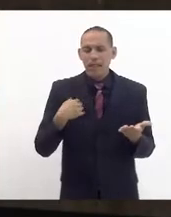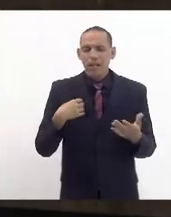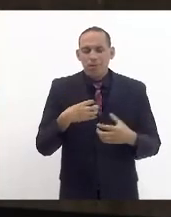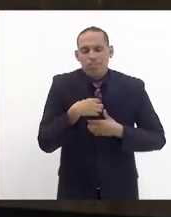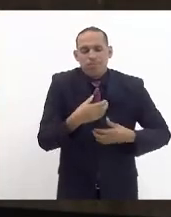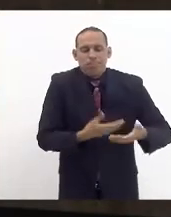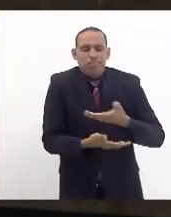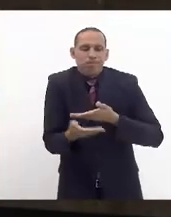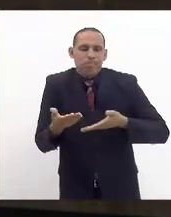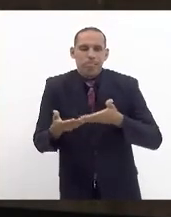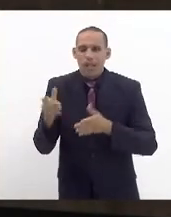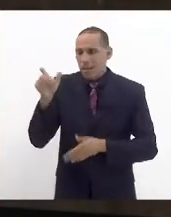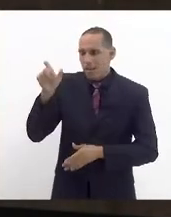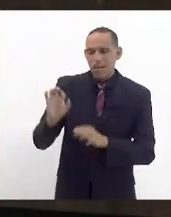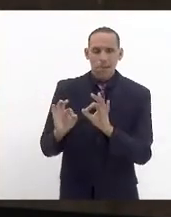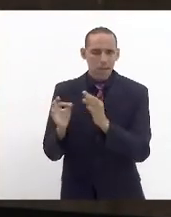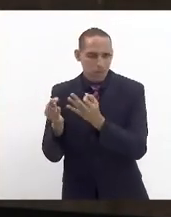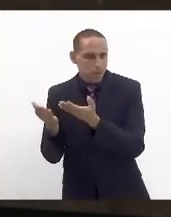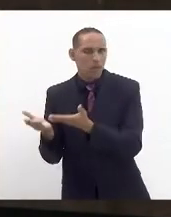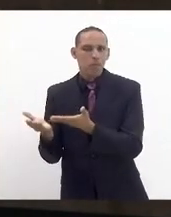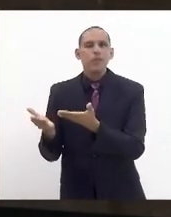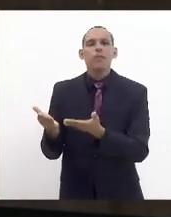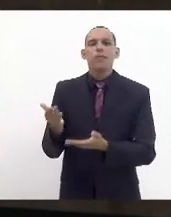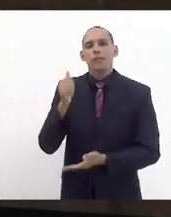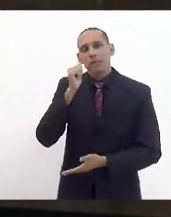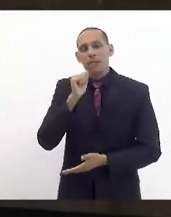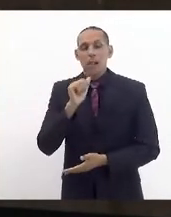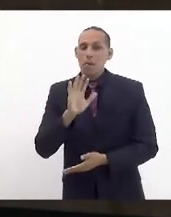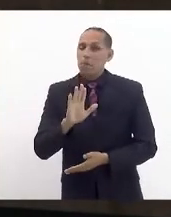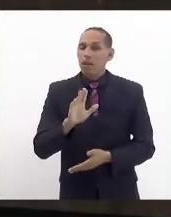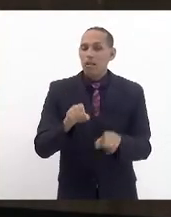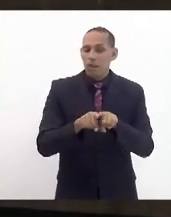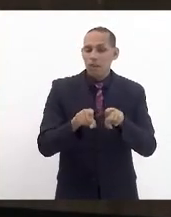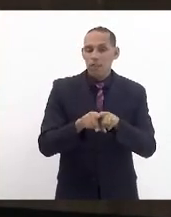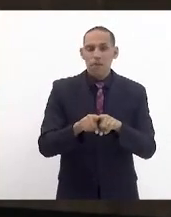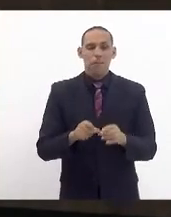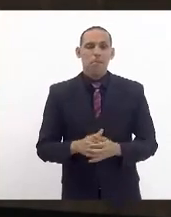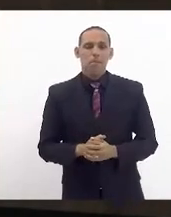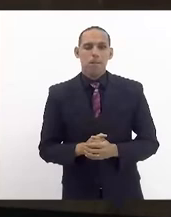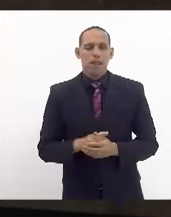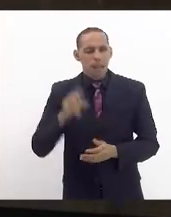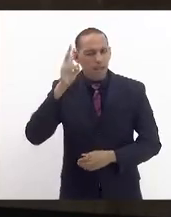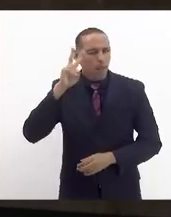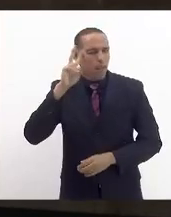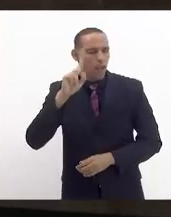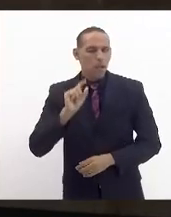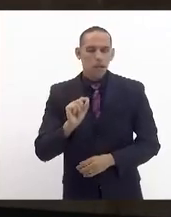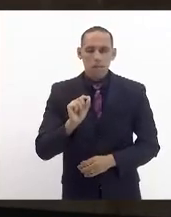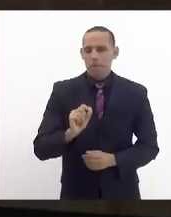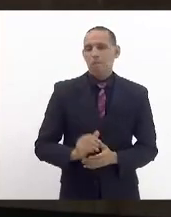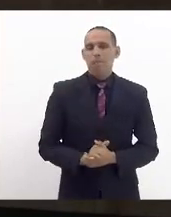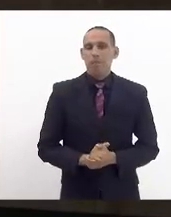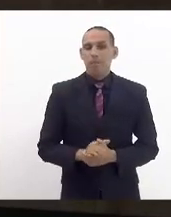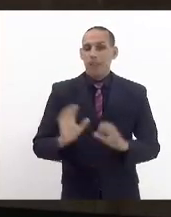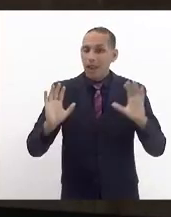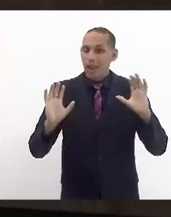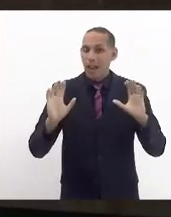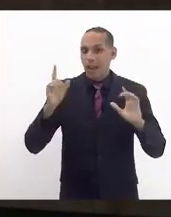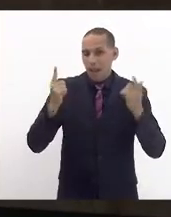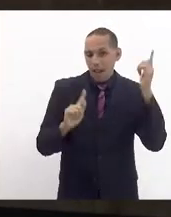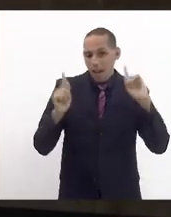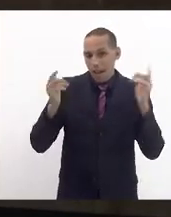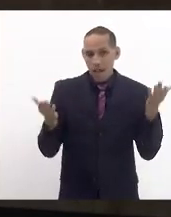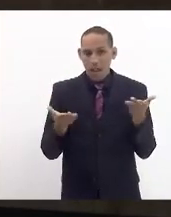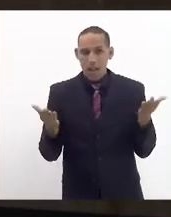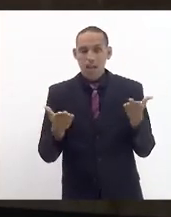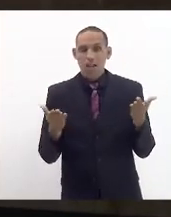solidariedade à família dessa jovem, mas não só isso também. Lembrar, senhor presidente, que nesse carnaval a gente teve um processo